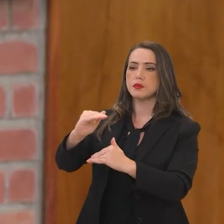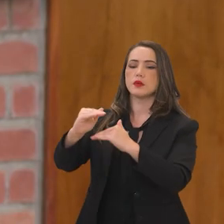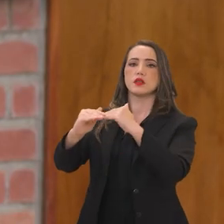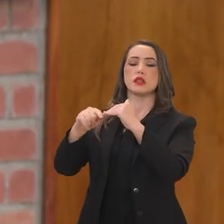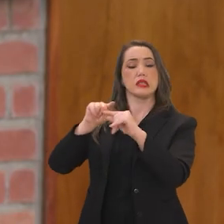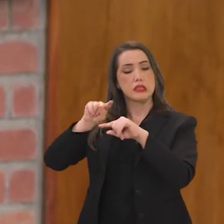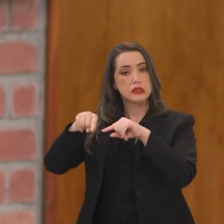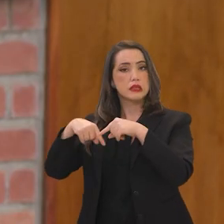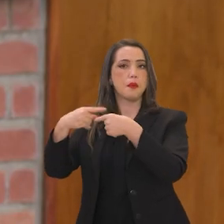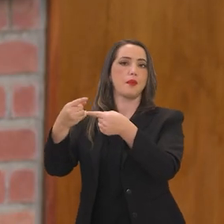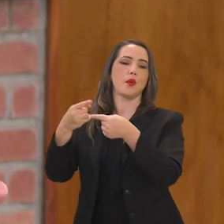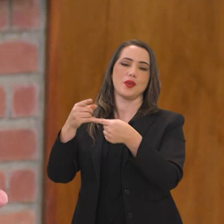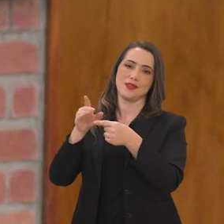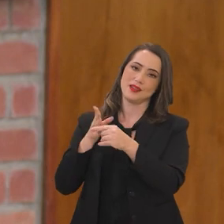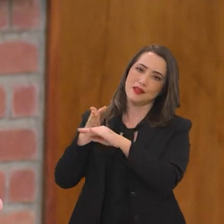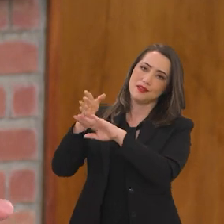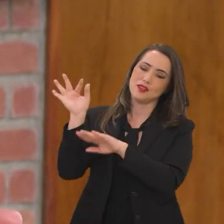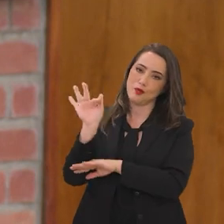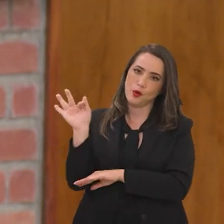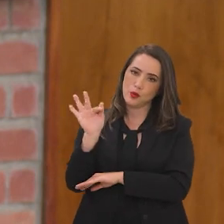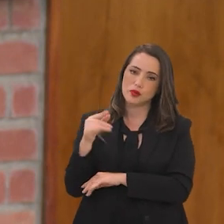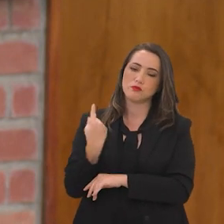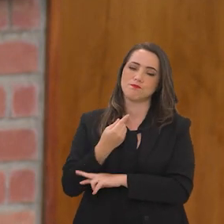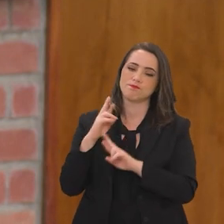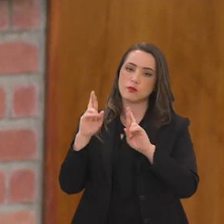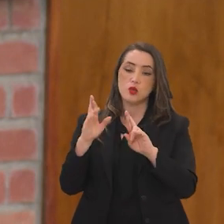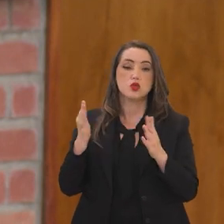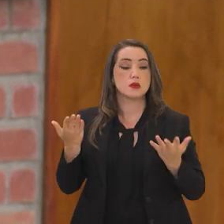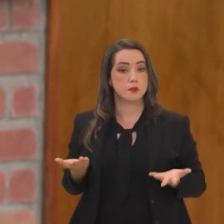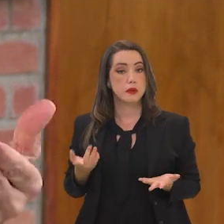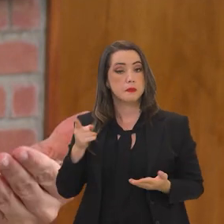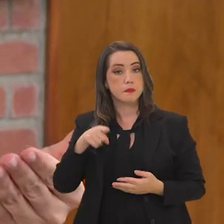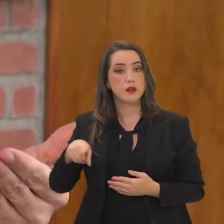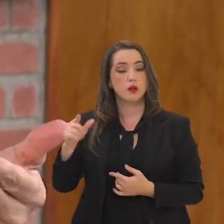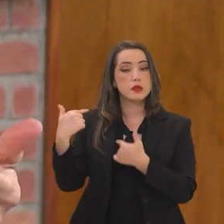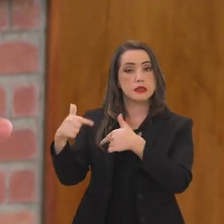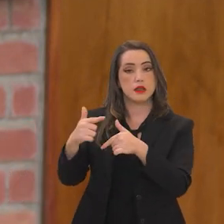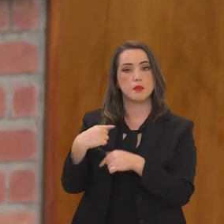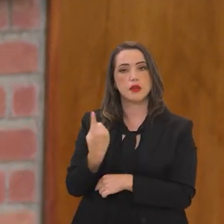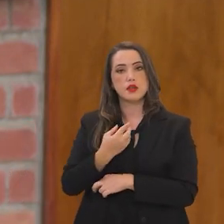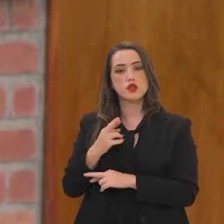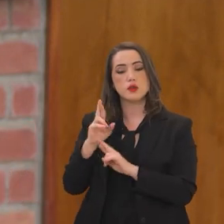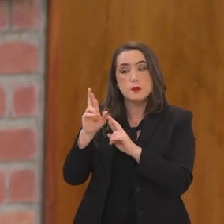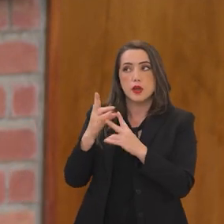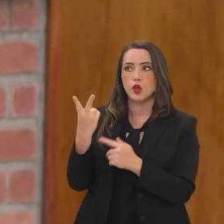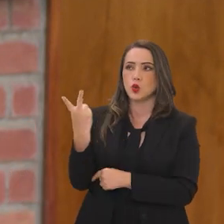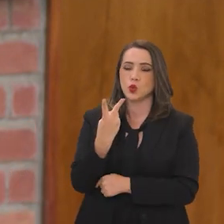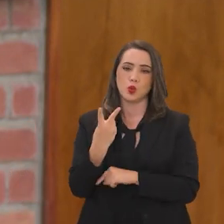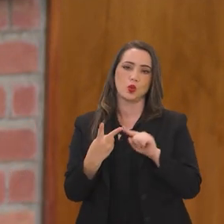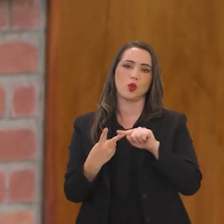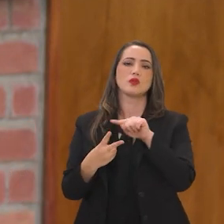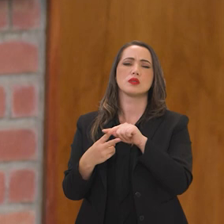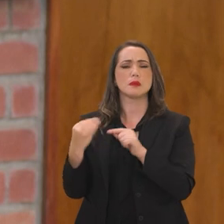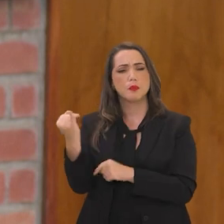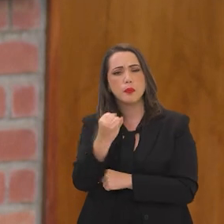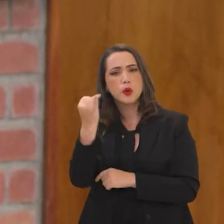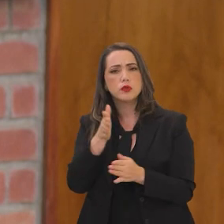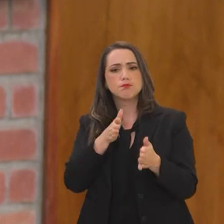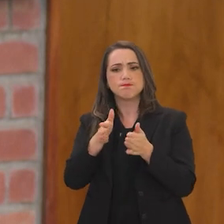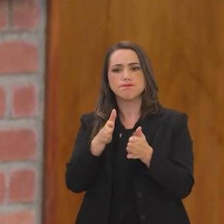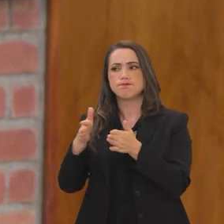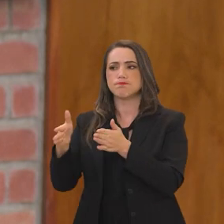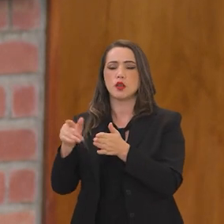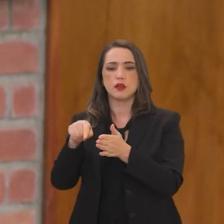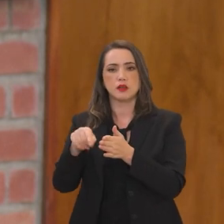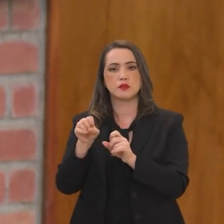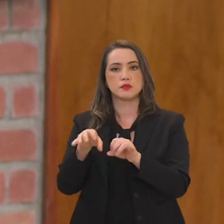os alvos da educação superior no Brasil que é o que a gente espera então a gente com essa atuação a gente espera juntar Duas Faces que são muito